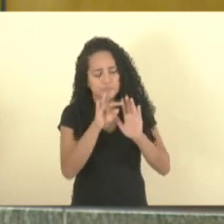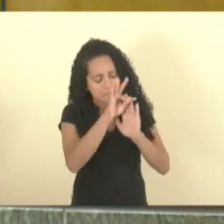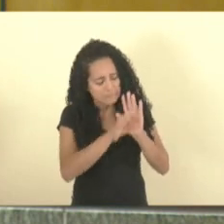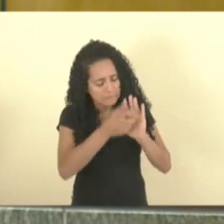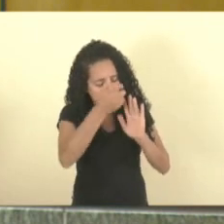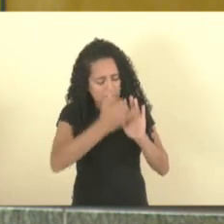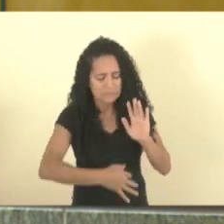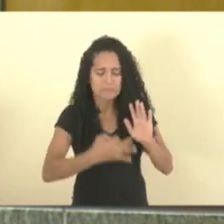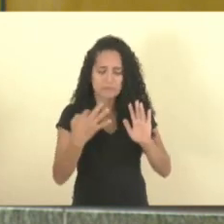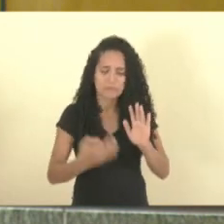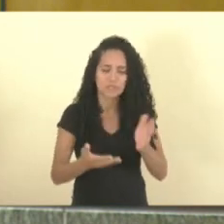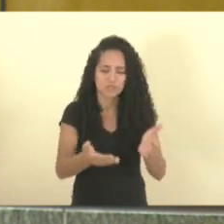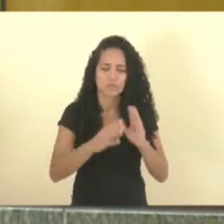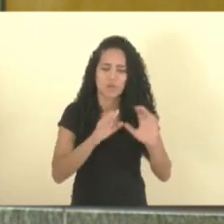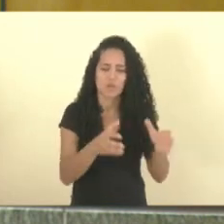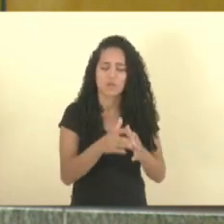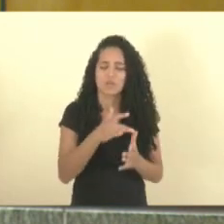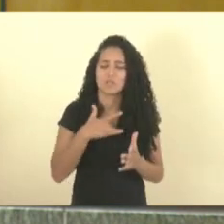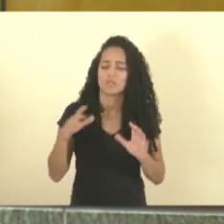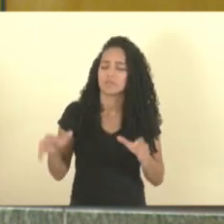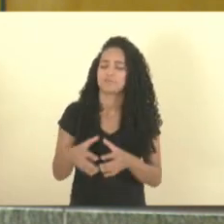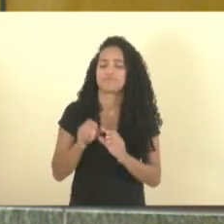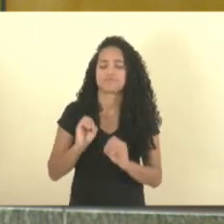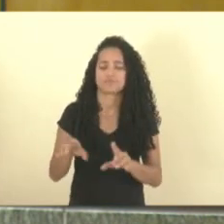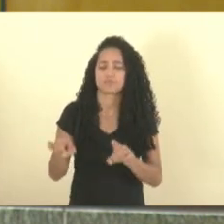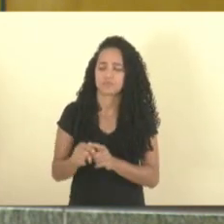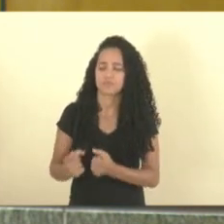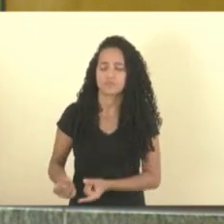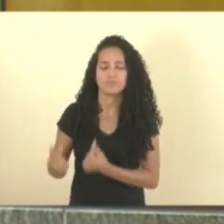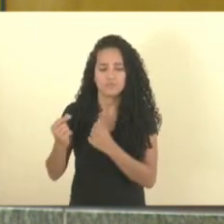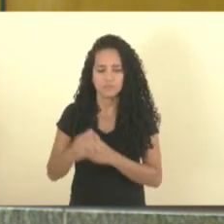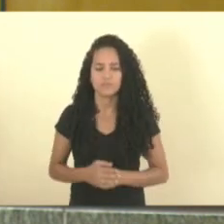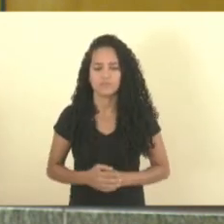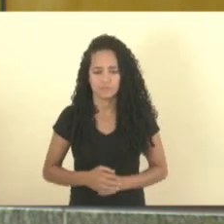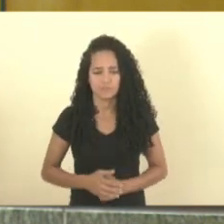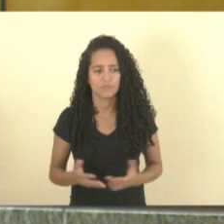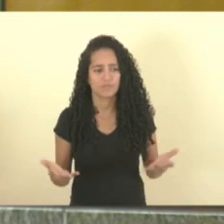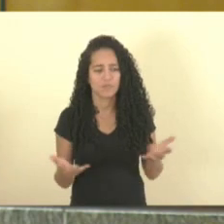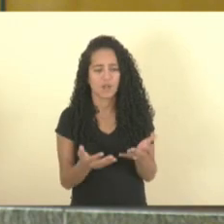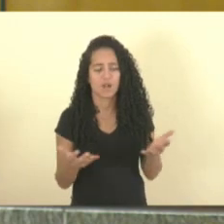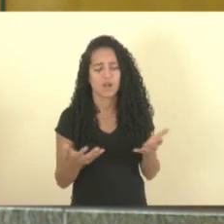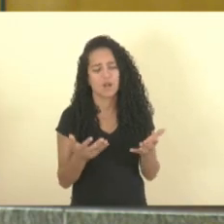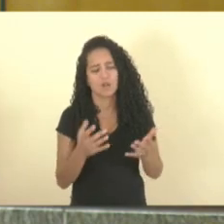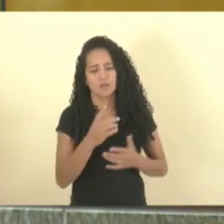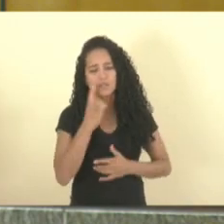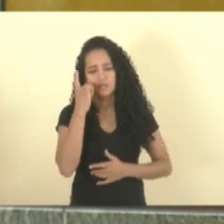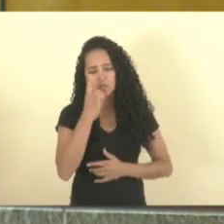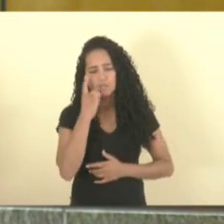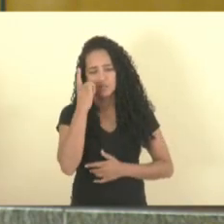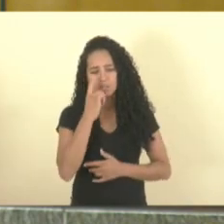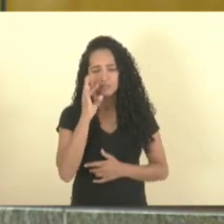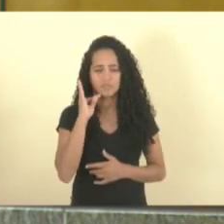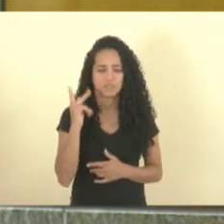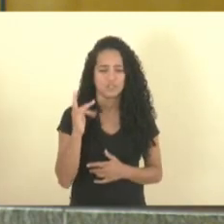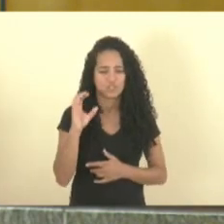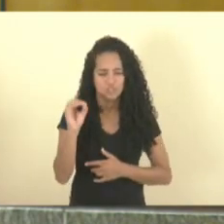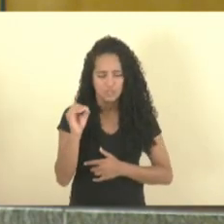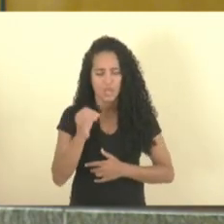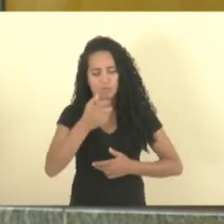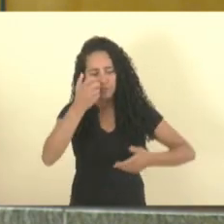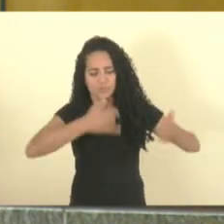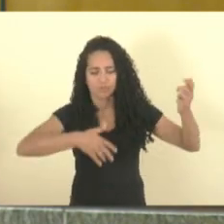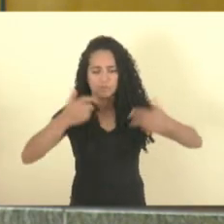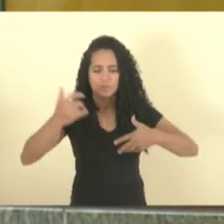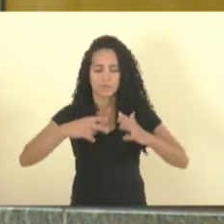legislativa. Convoco as comissões de saúde, educação e finanças. E vamos designar aí o deputado Thiago Hoffmann para a